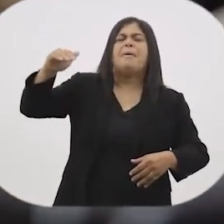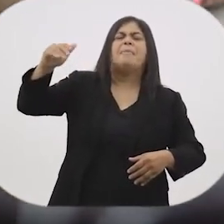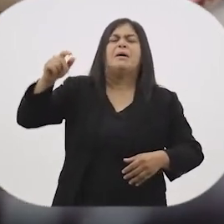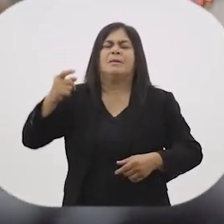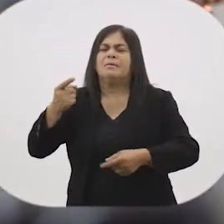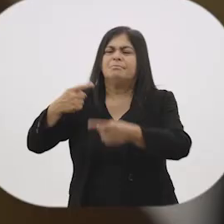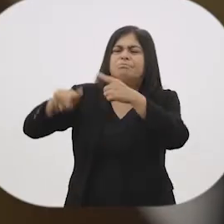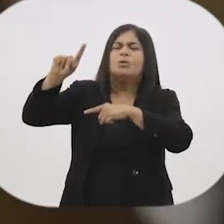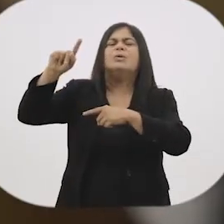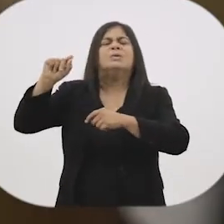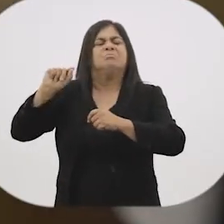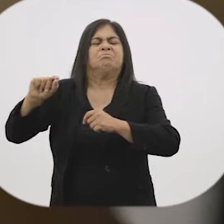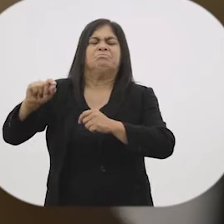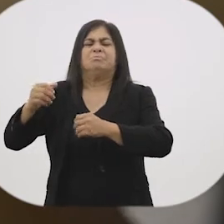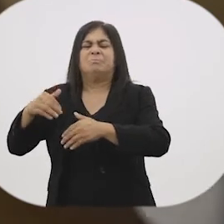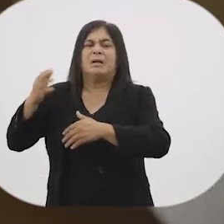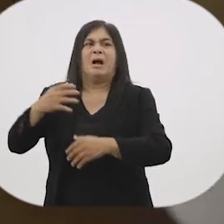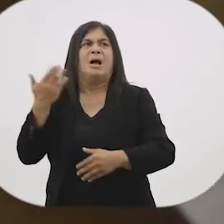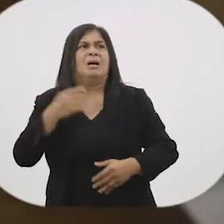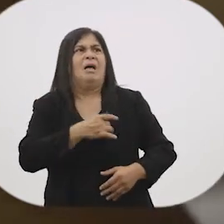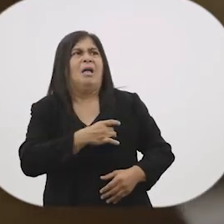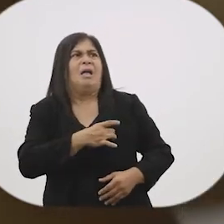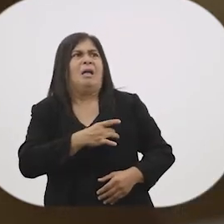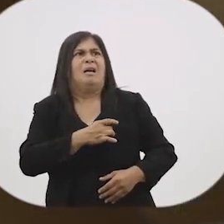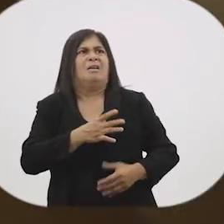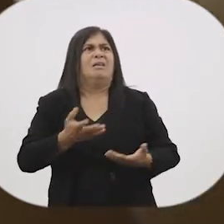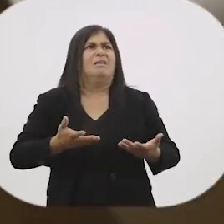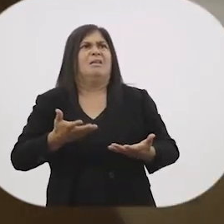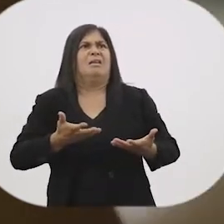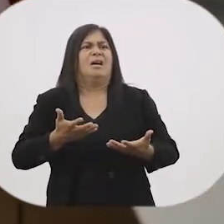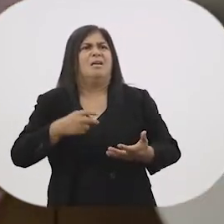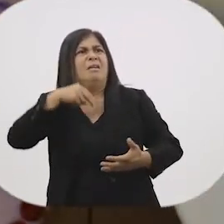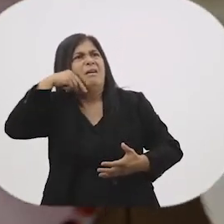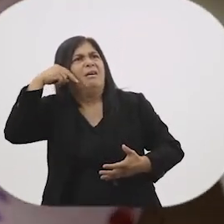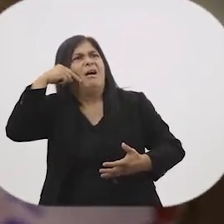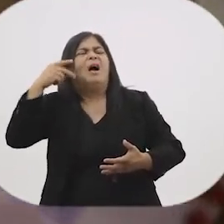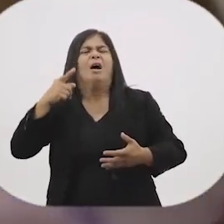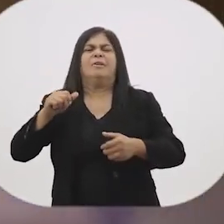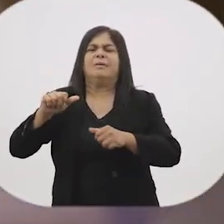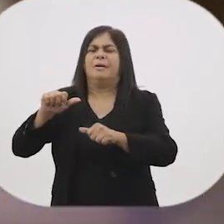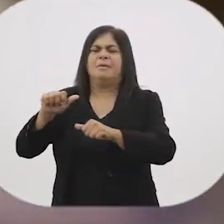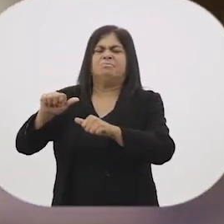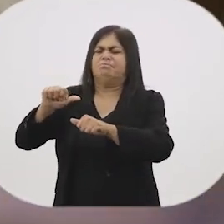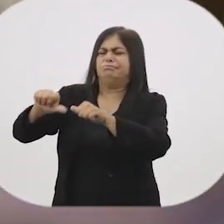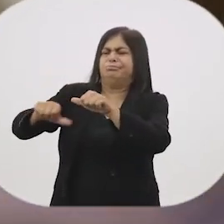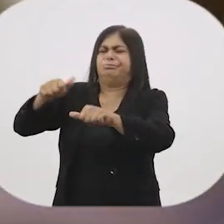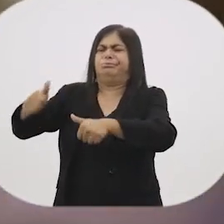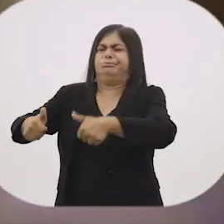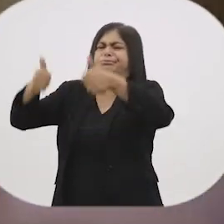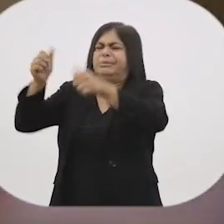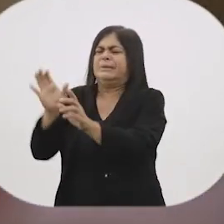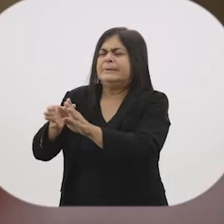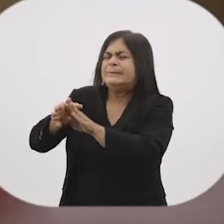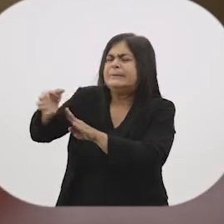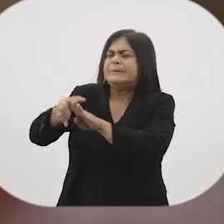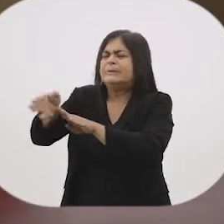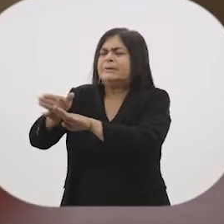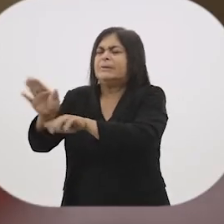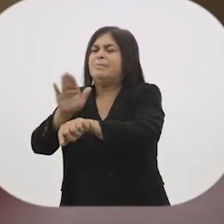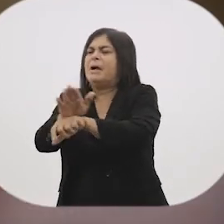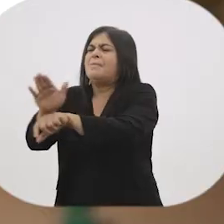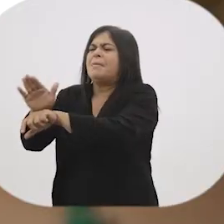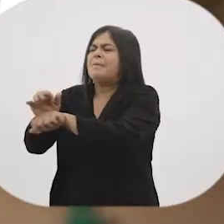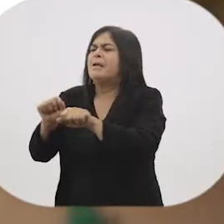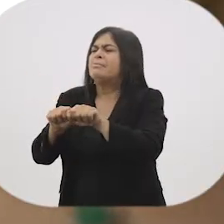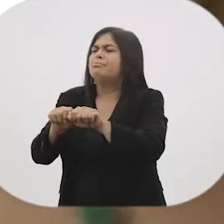qualidades que estavam encobertos pelo medo até mesmo pela vergonha e ao florescer ajudam outras